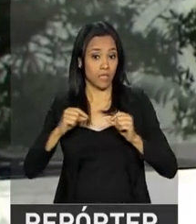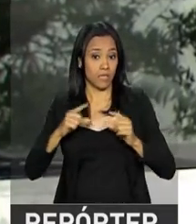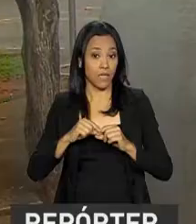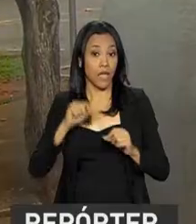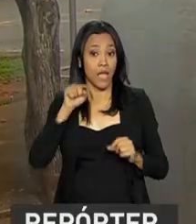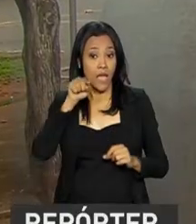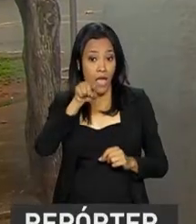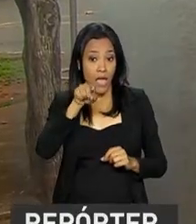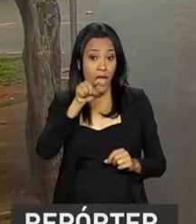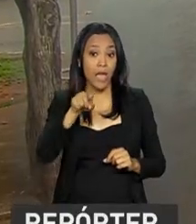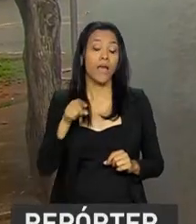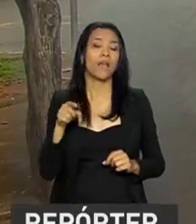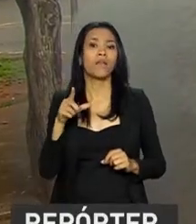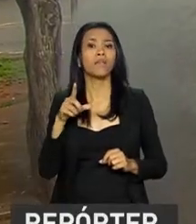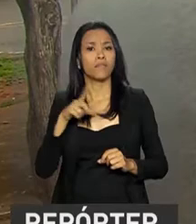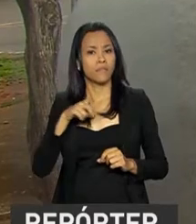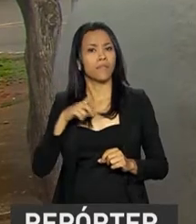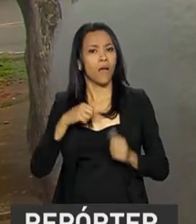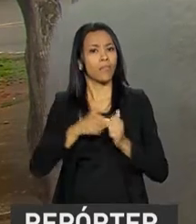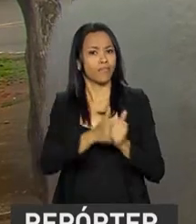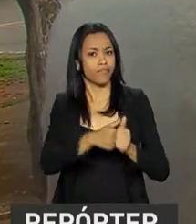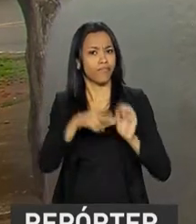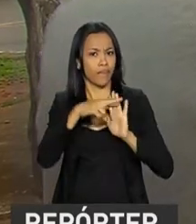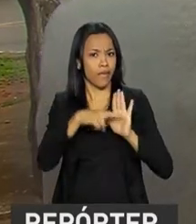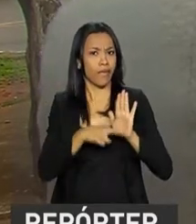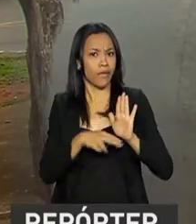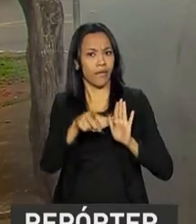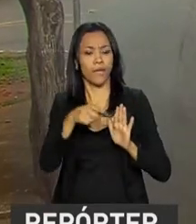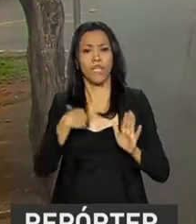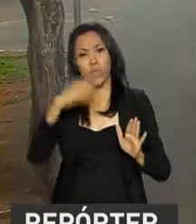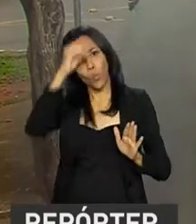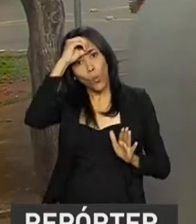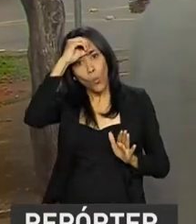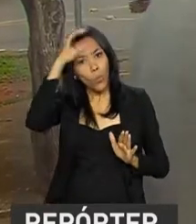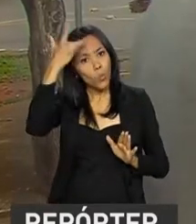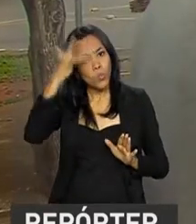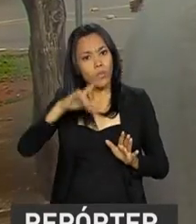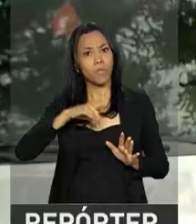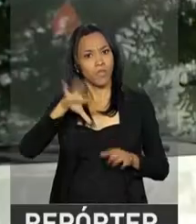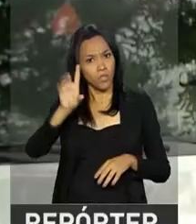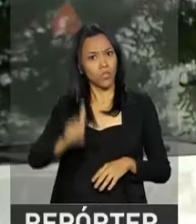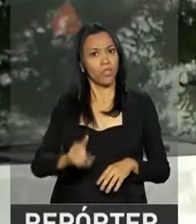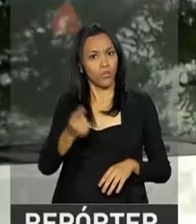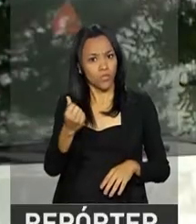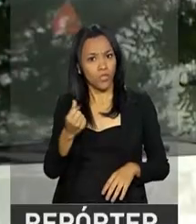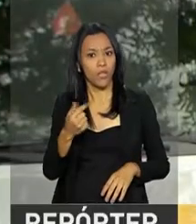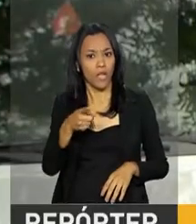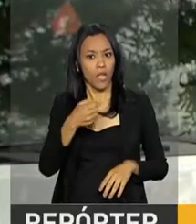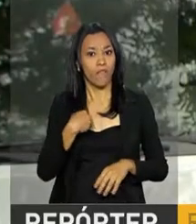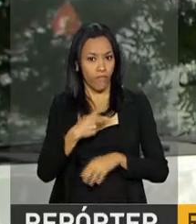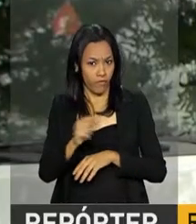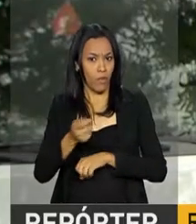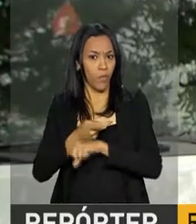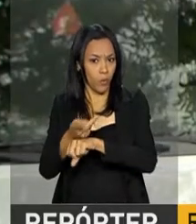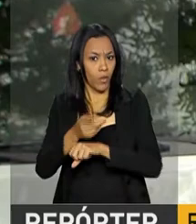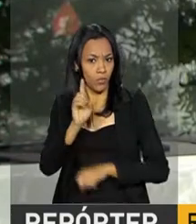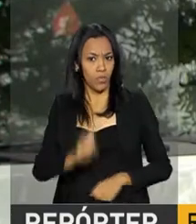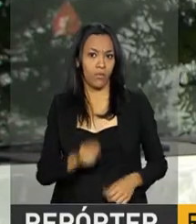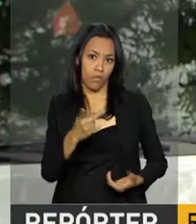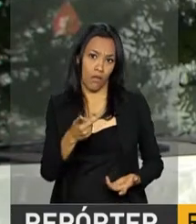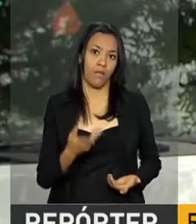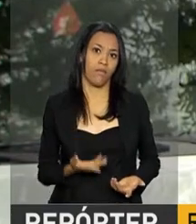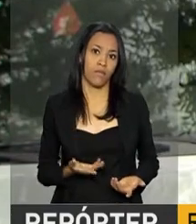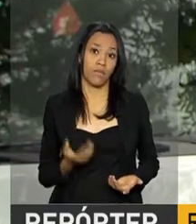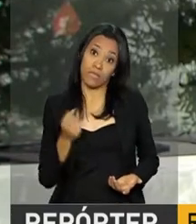se enquadra dentro dos requisitos do benefício e não sabia que tinha direito ao dinheiro vou procurar o meu direito né